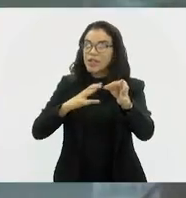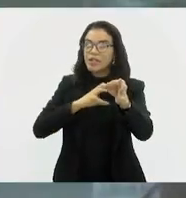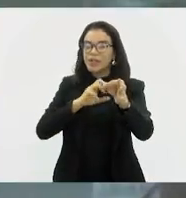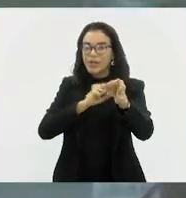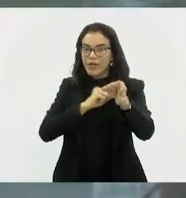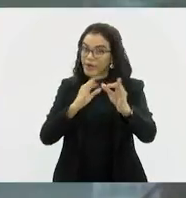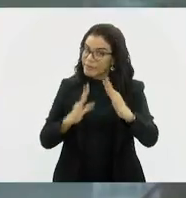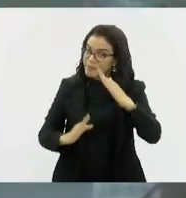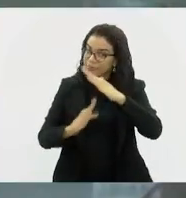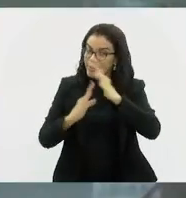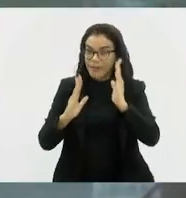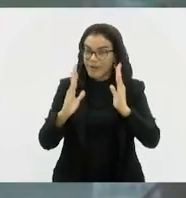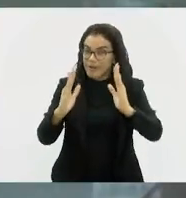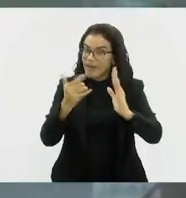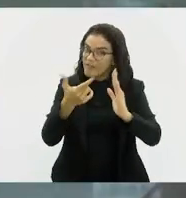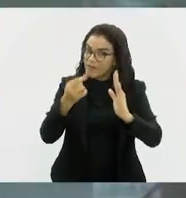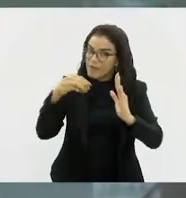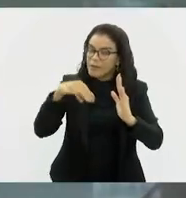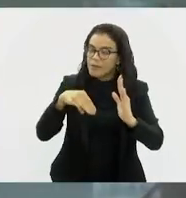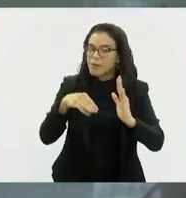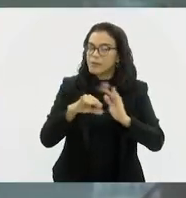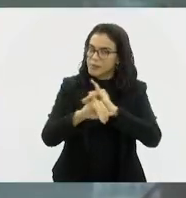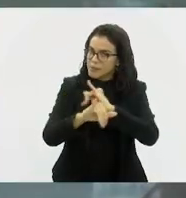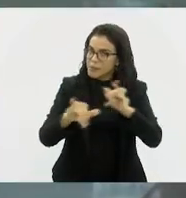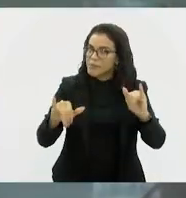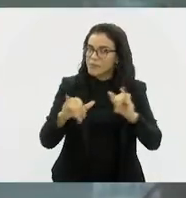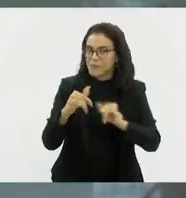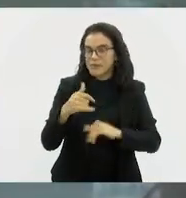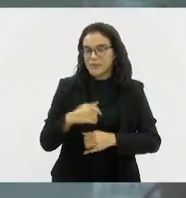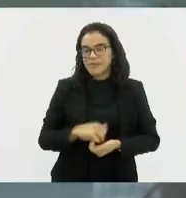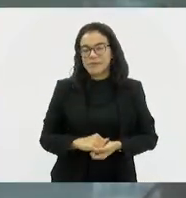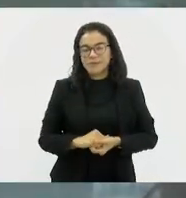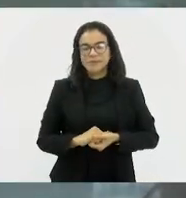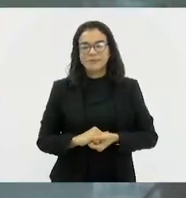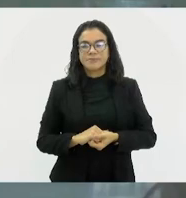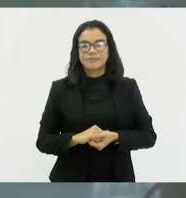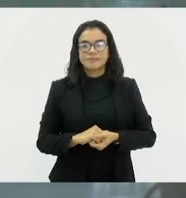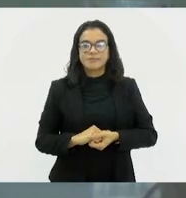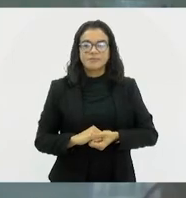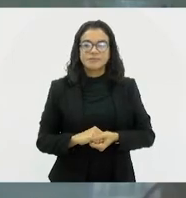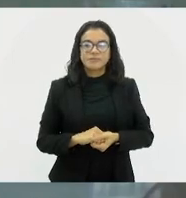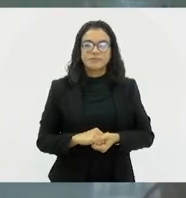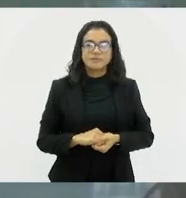20 minutos nós vamos ouvir também a nossa população.